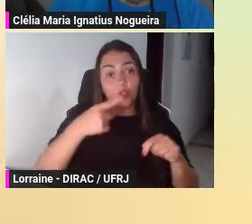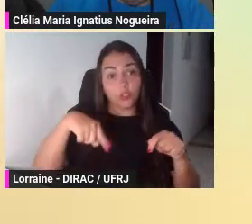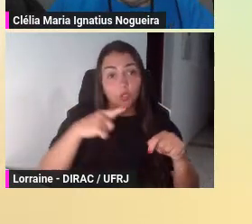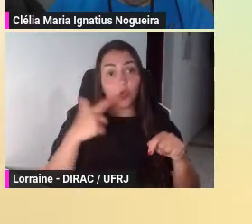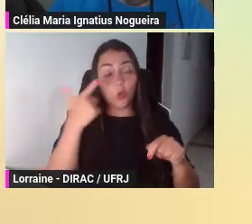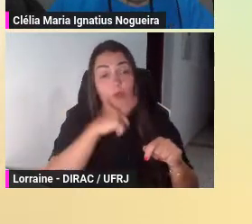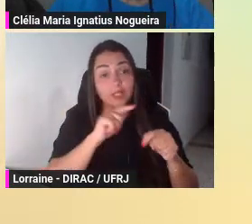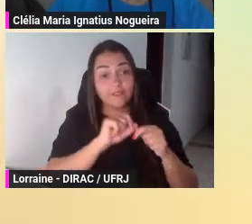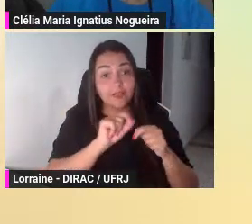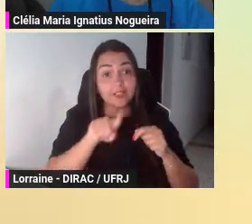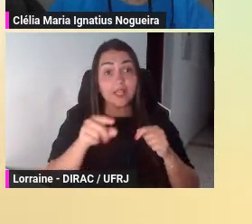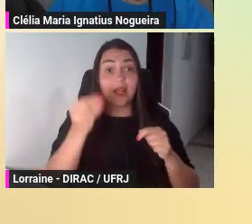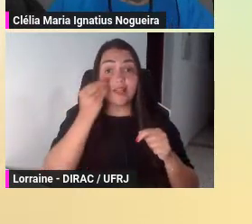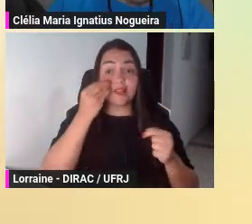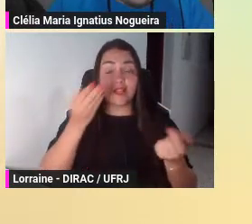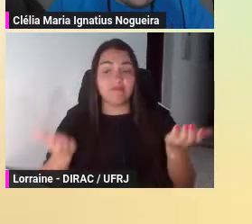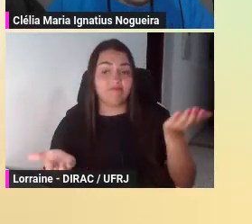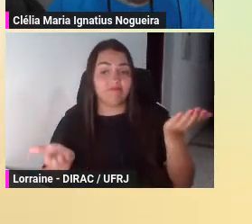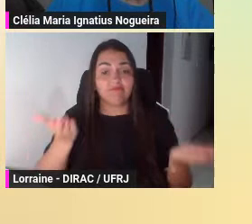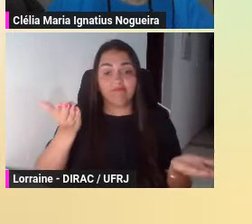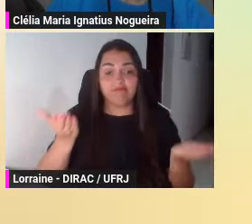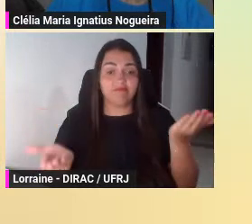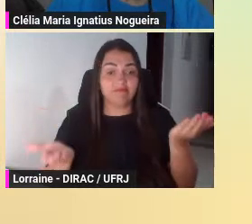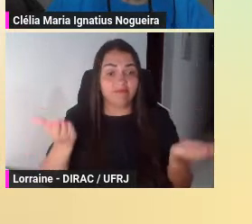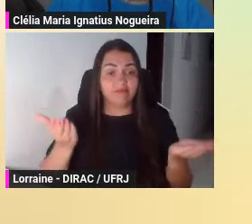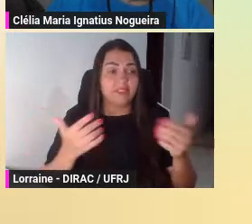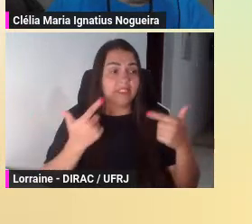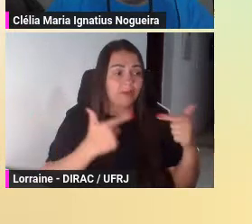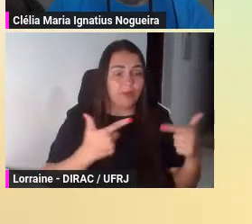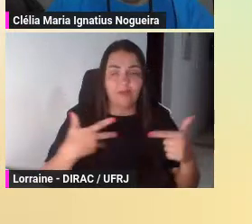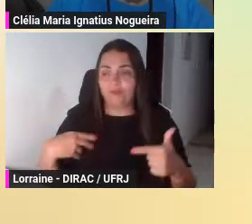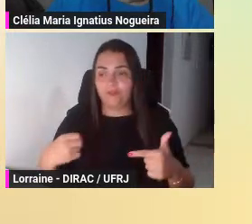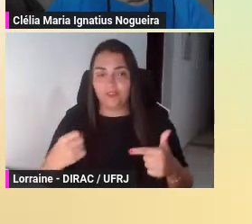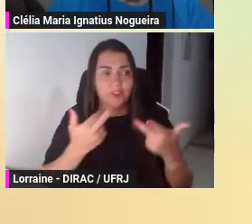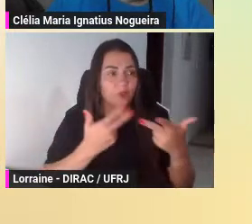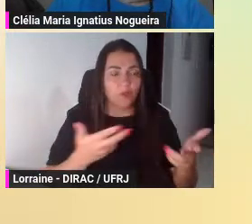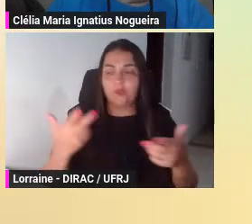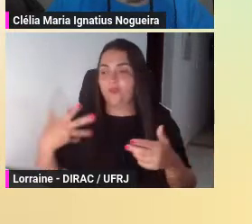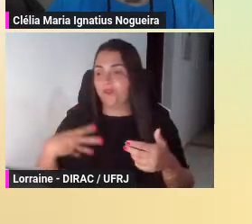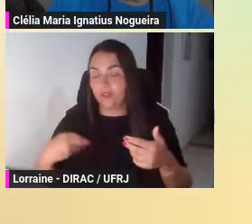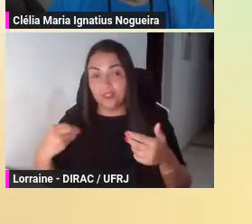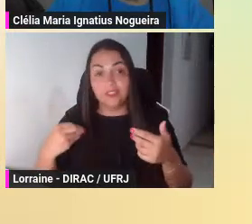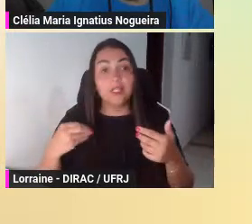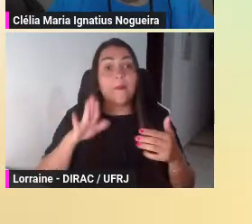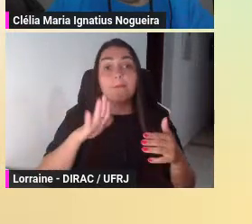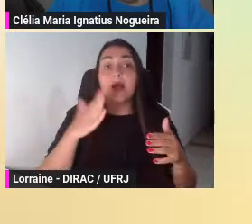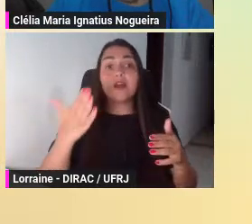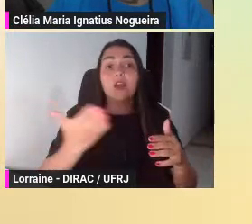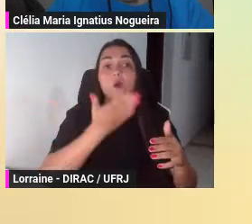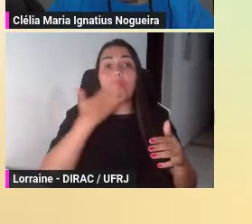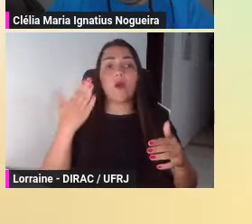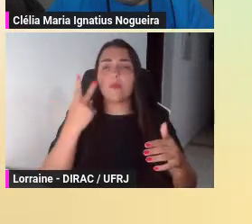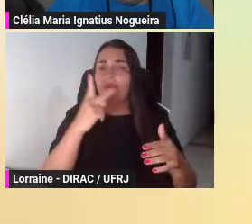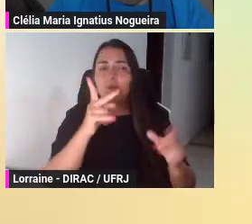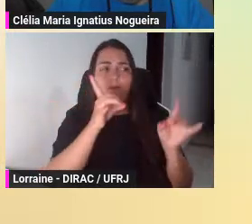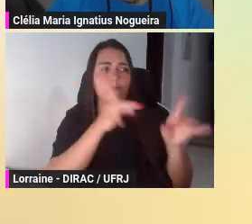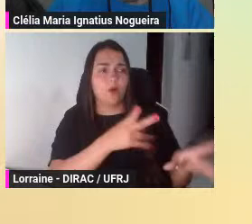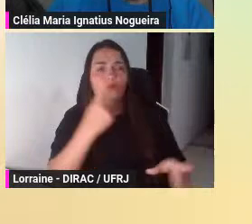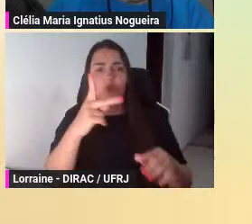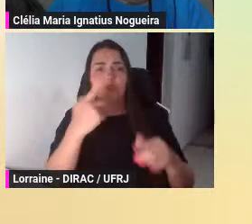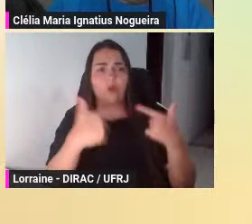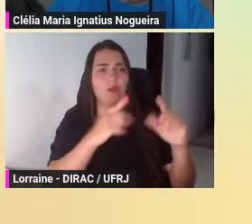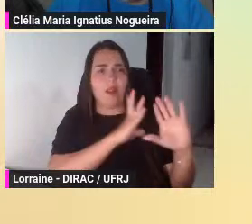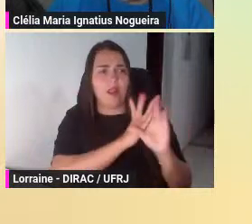é conciliar, né? Conciliar as coisas. Mas não abrir mão, não abram mão da carreira, não abram